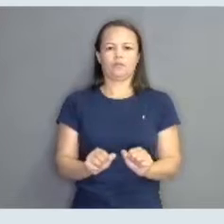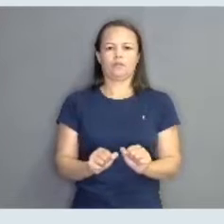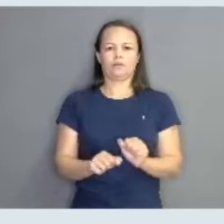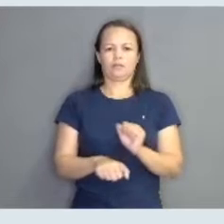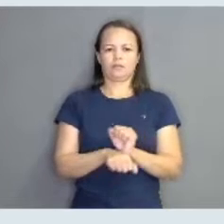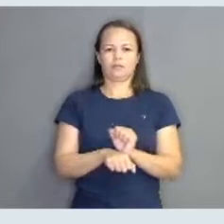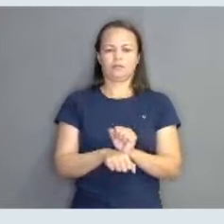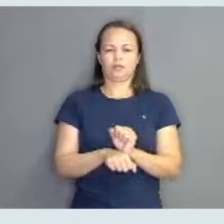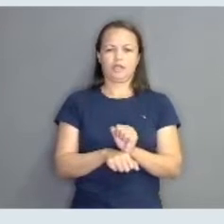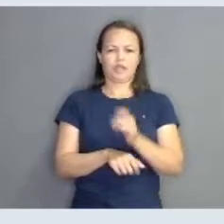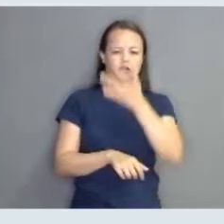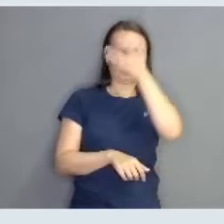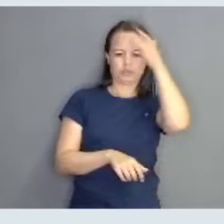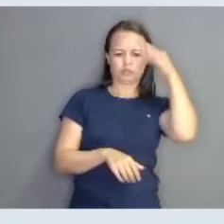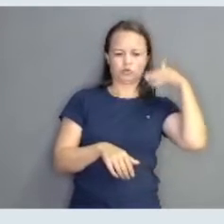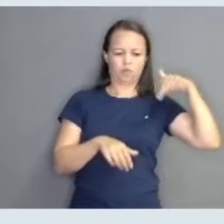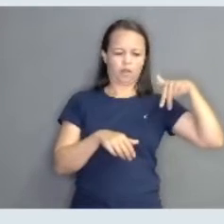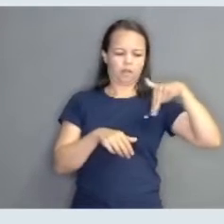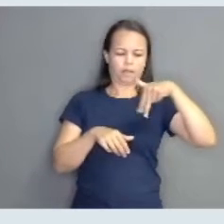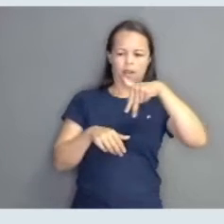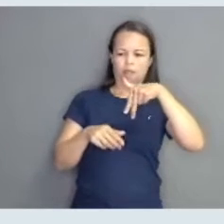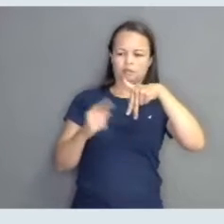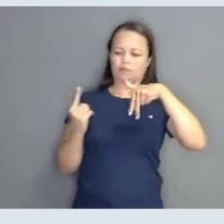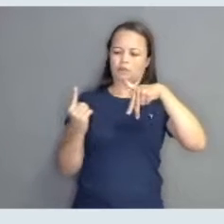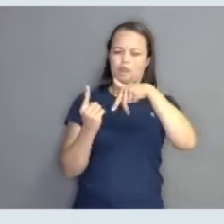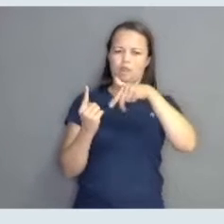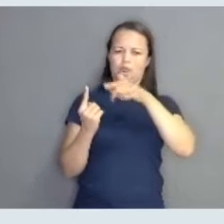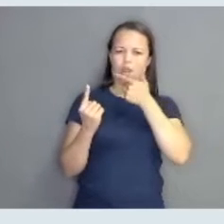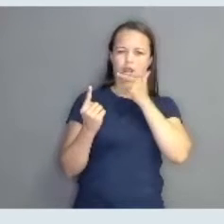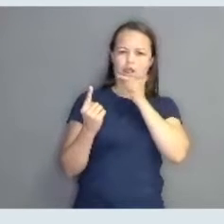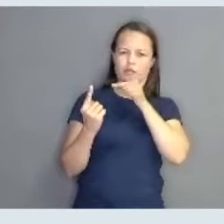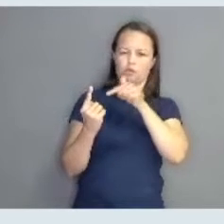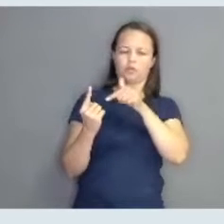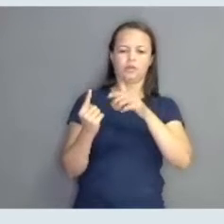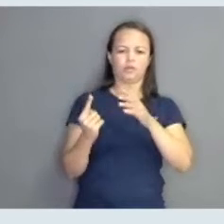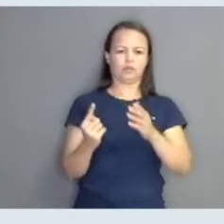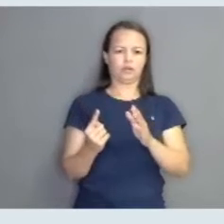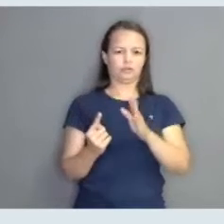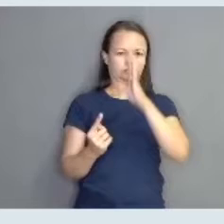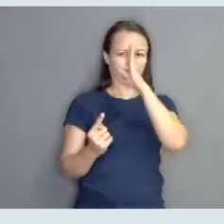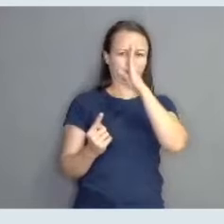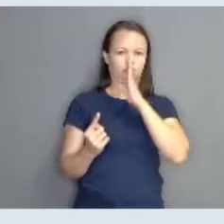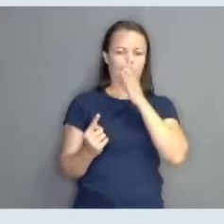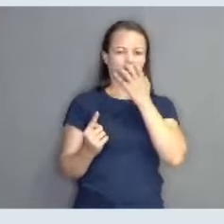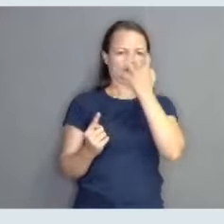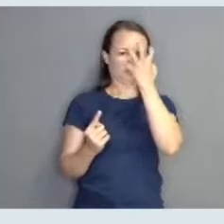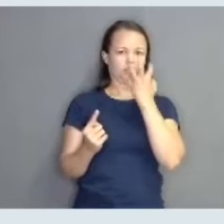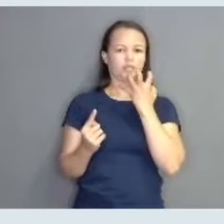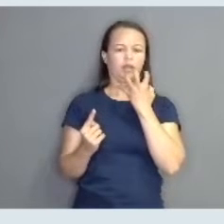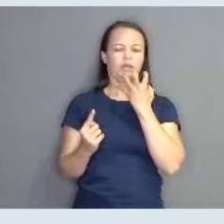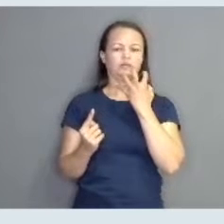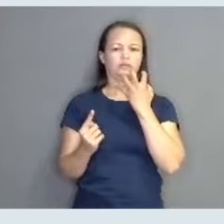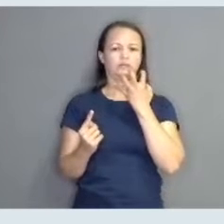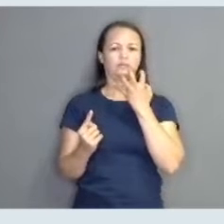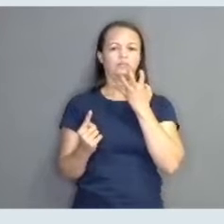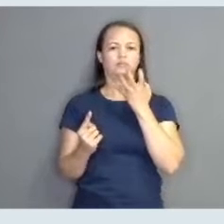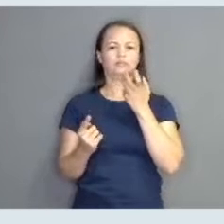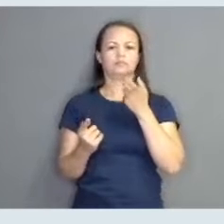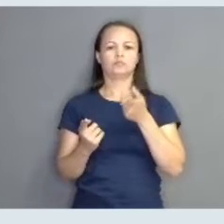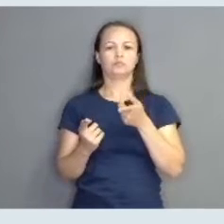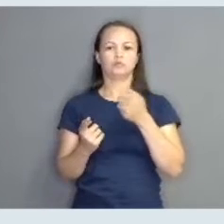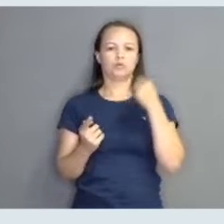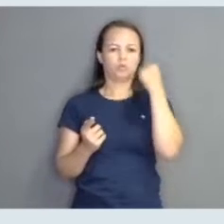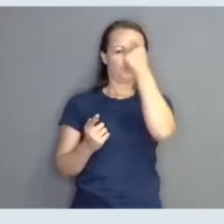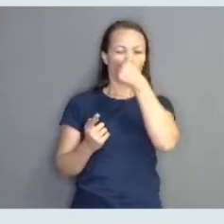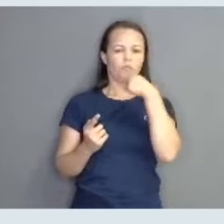ele sorrir, tentam fazer ele brincar, mas ele fica com aquela autoridade ali impecável, sério. O